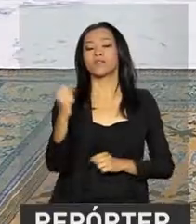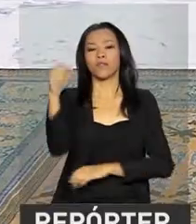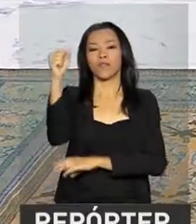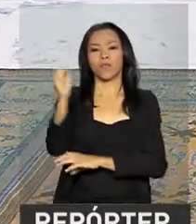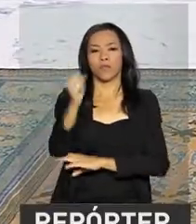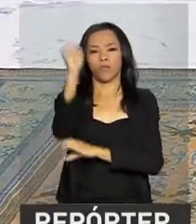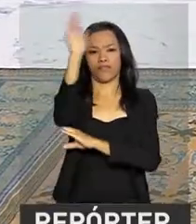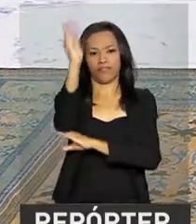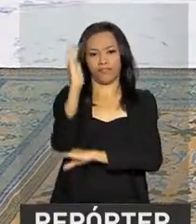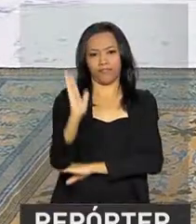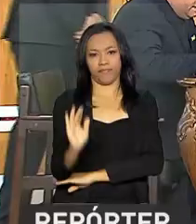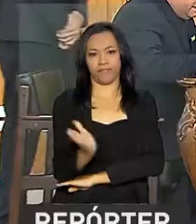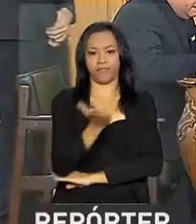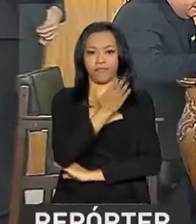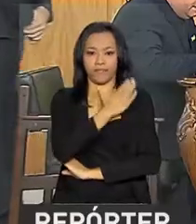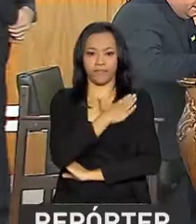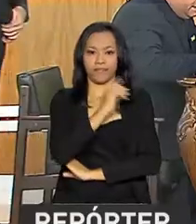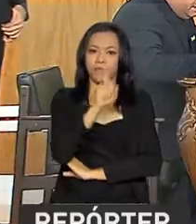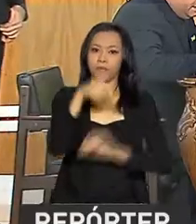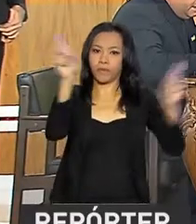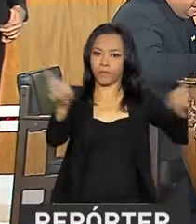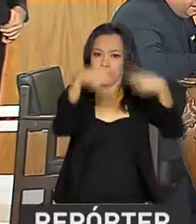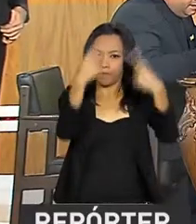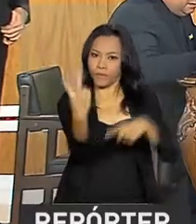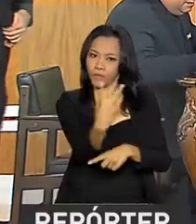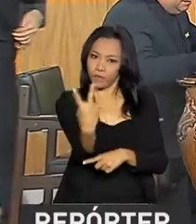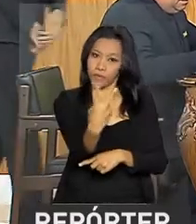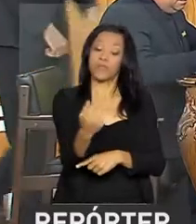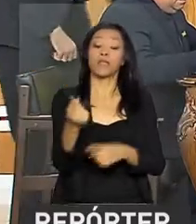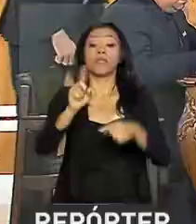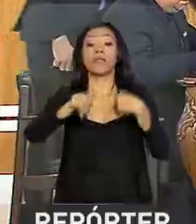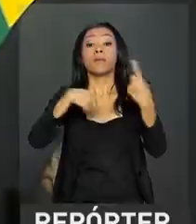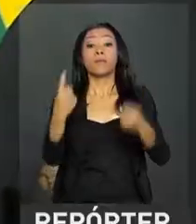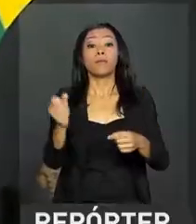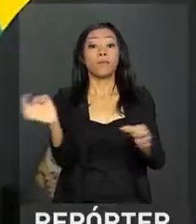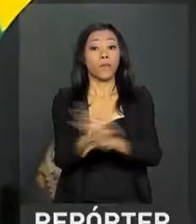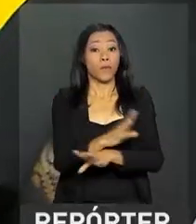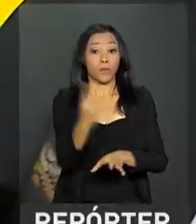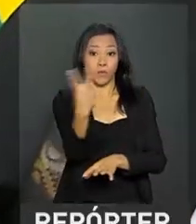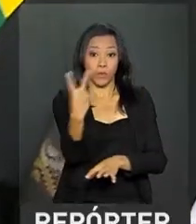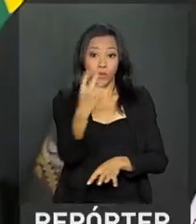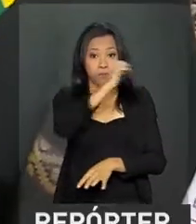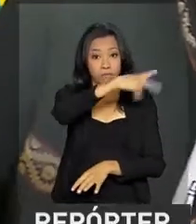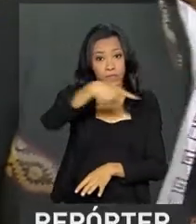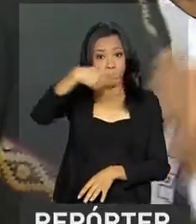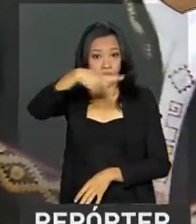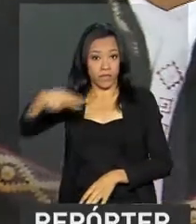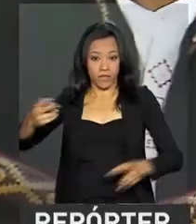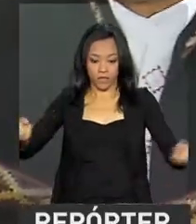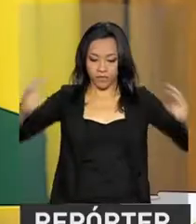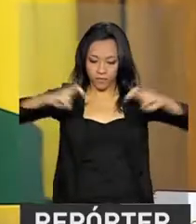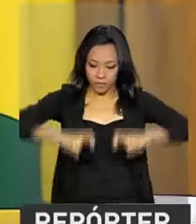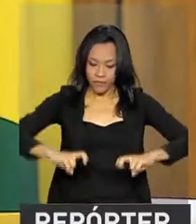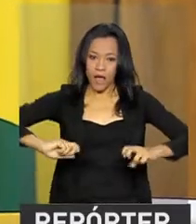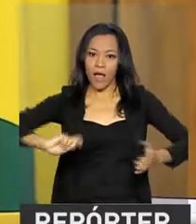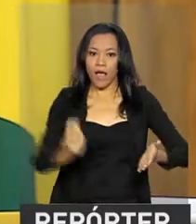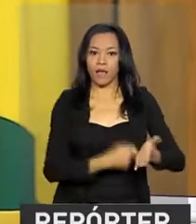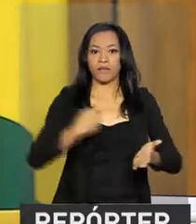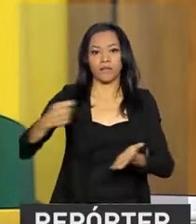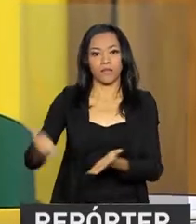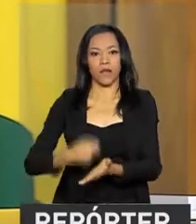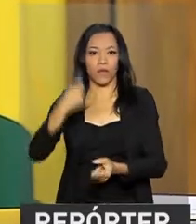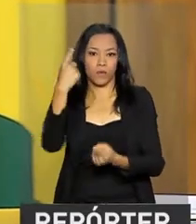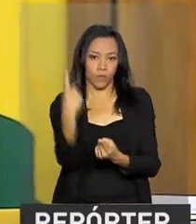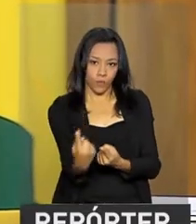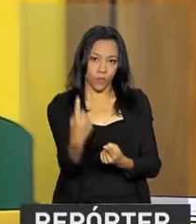nacional e se cumprimentaram. No Salão Oeste, os presidentes dos dois países sul-americanos assinaram dois atos.